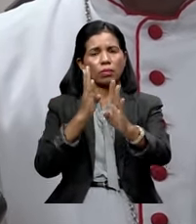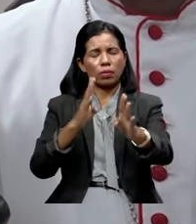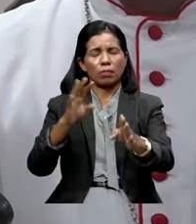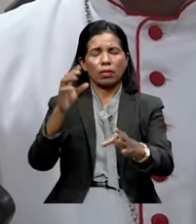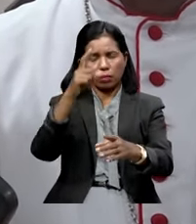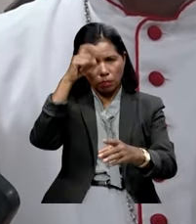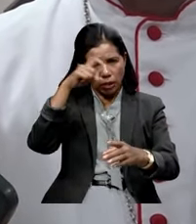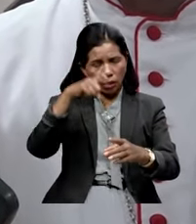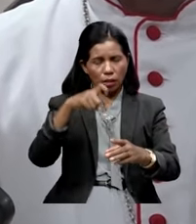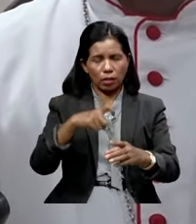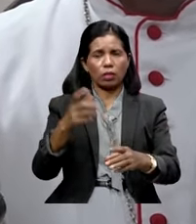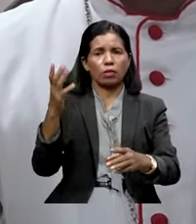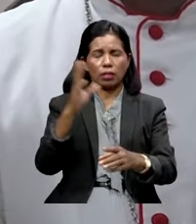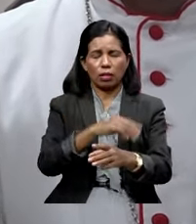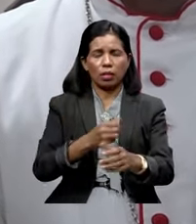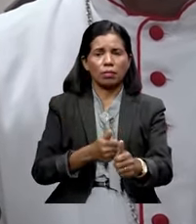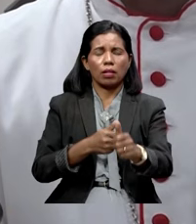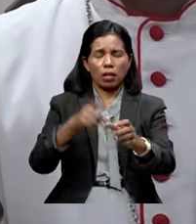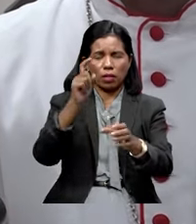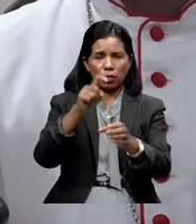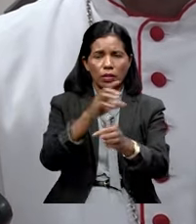também a Turo. A Turunian e